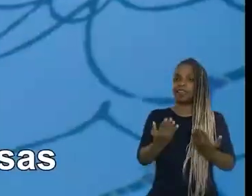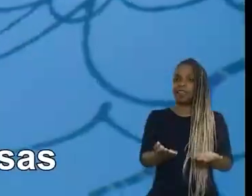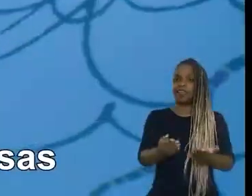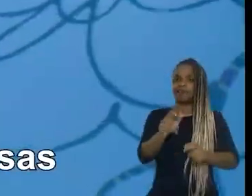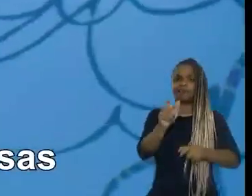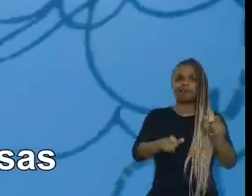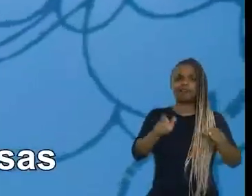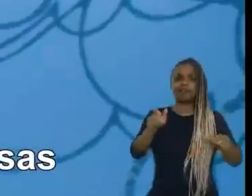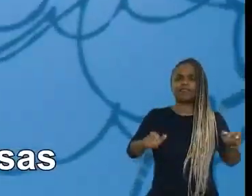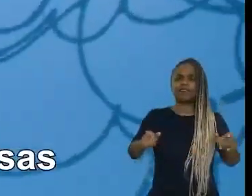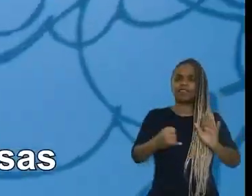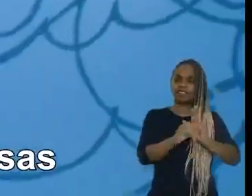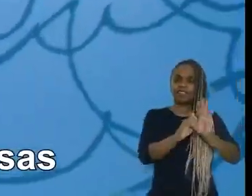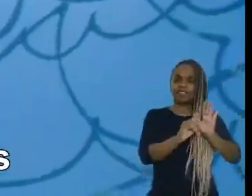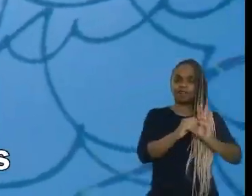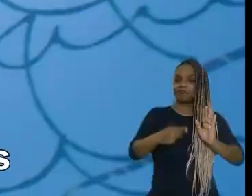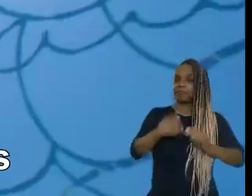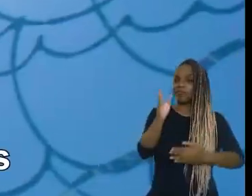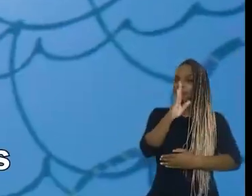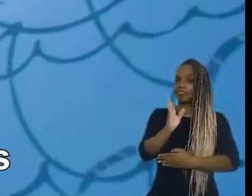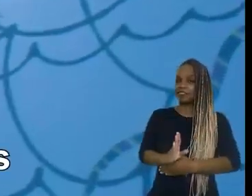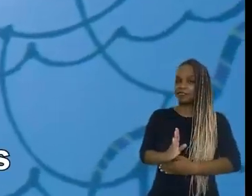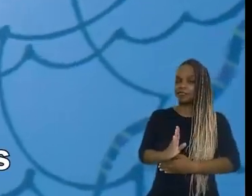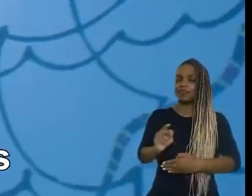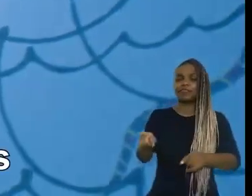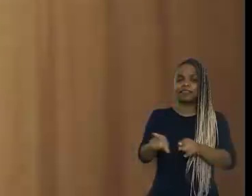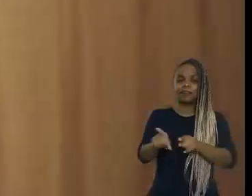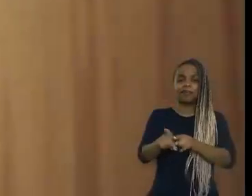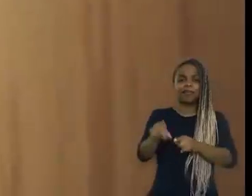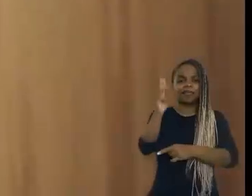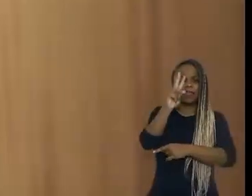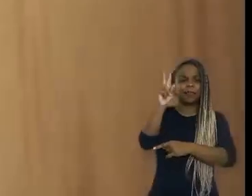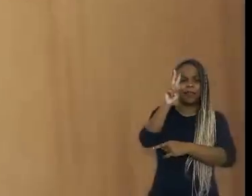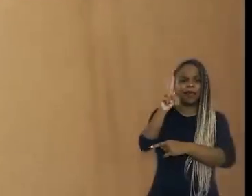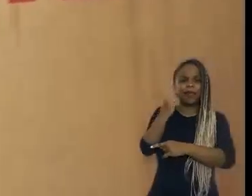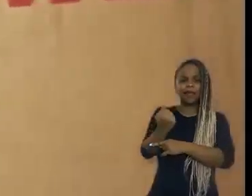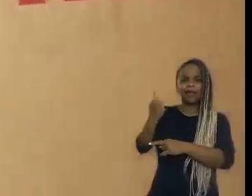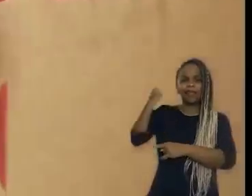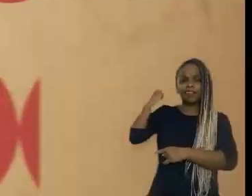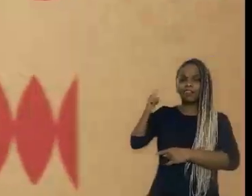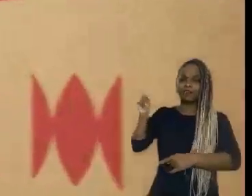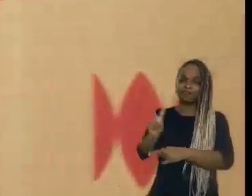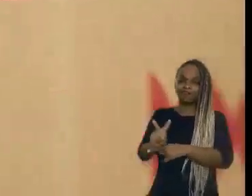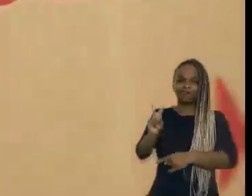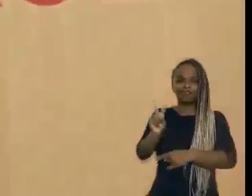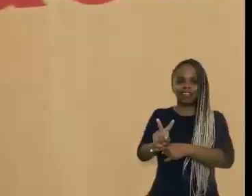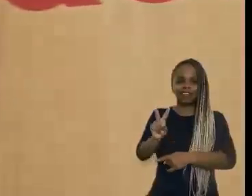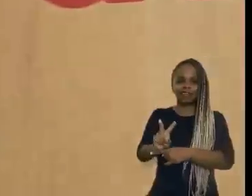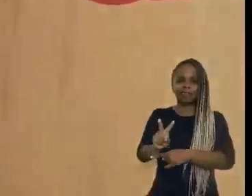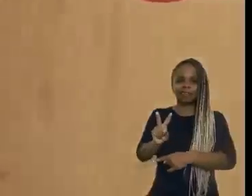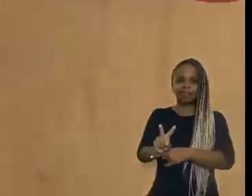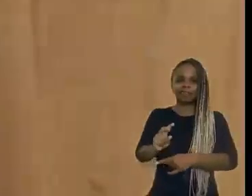Na valorização das diversas identidades brasileiras e na preservação de memórias.